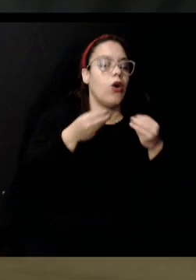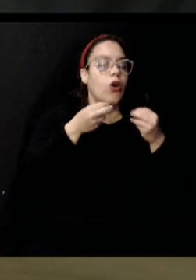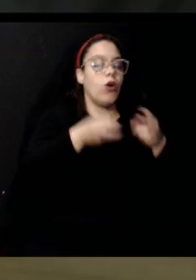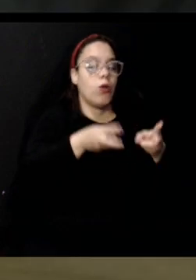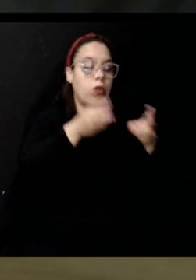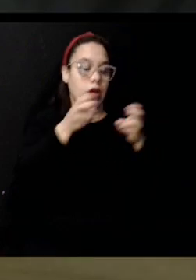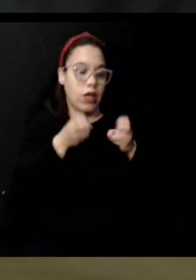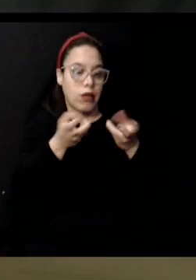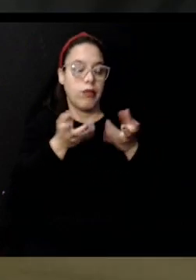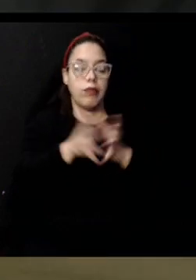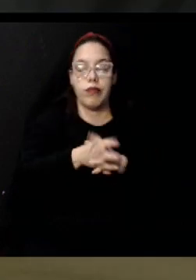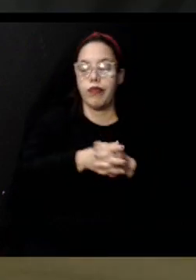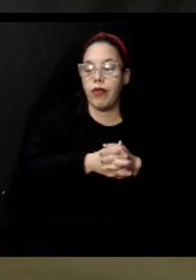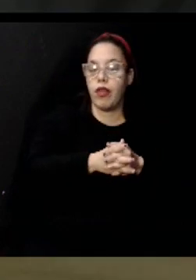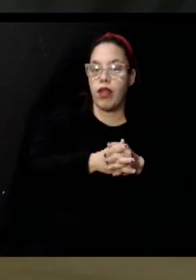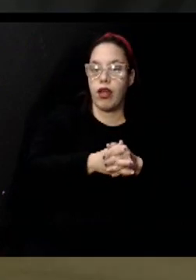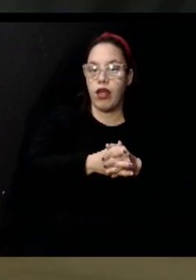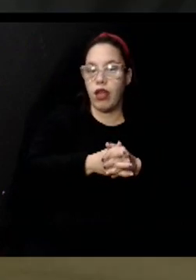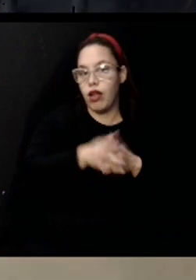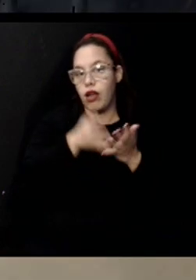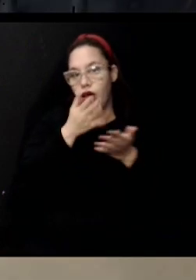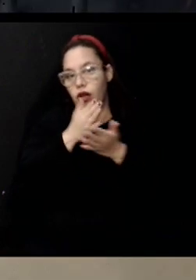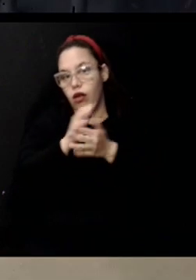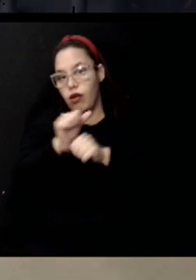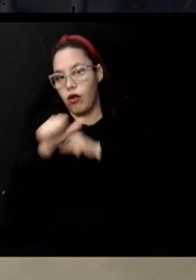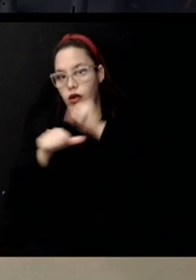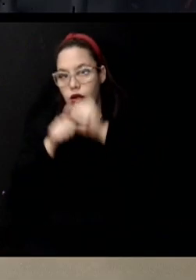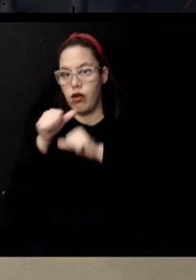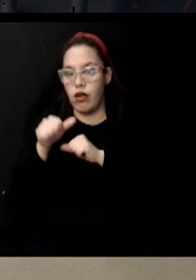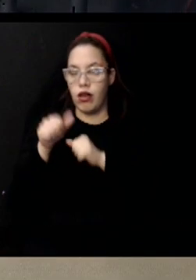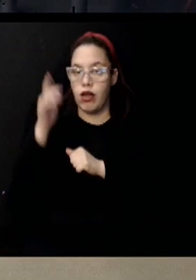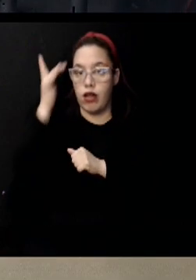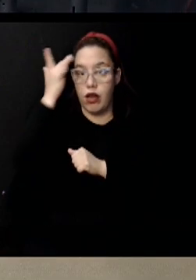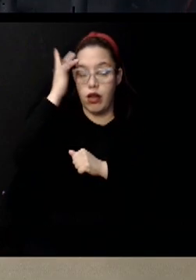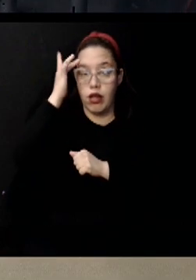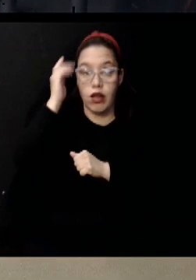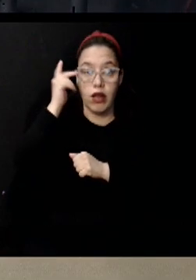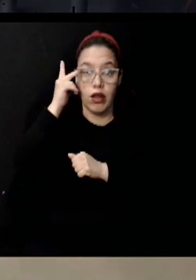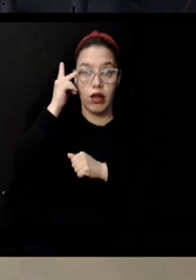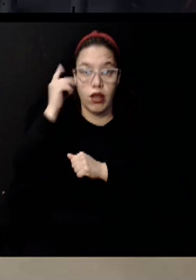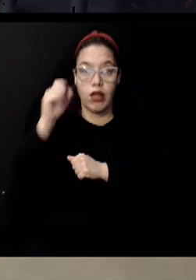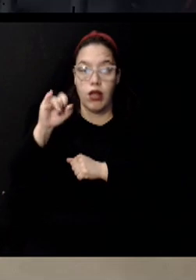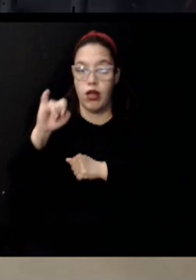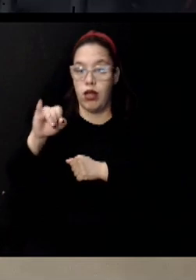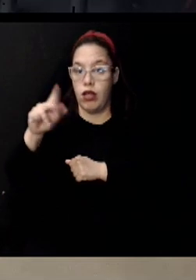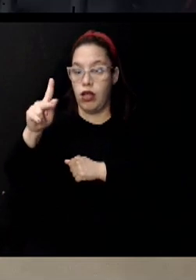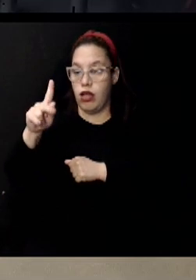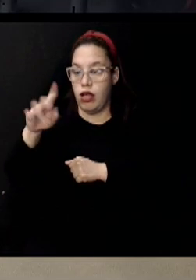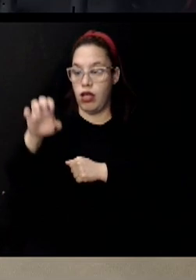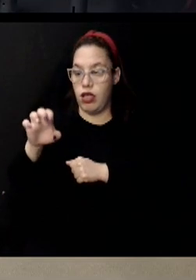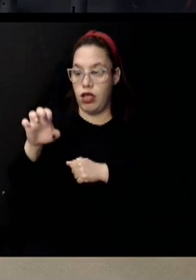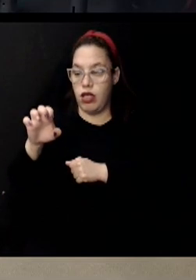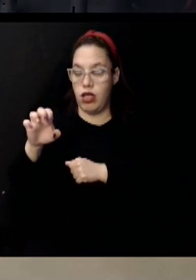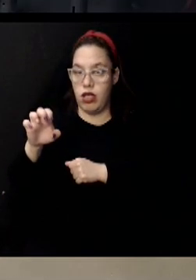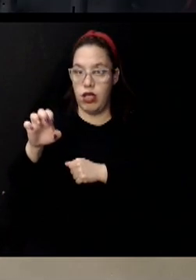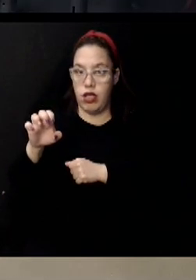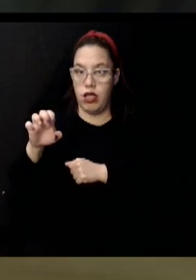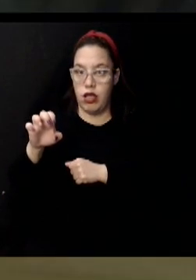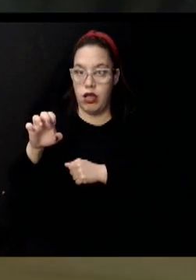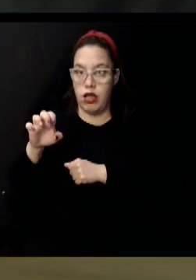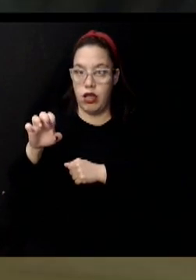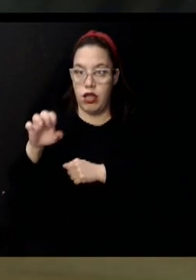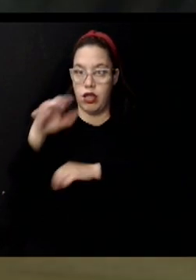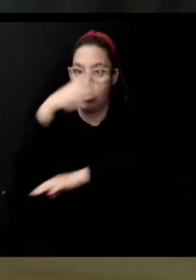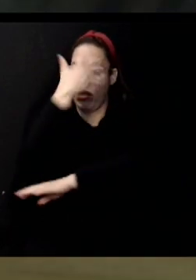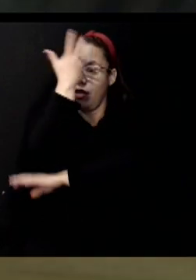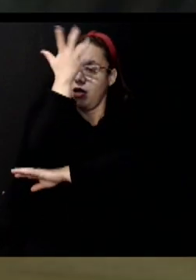até desfazer aquela reclamação, né, tipo assim, a pessoa: "Ah", é igual o tal do IP, né, eu Hã. o IP é lindo,